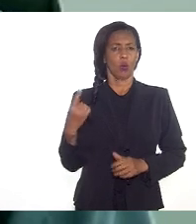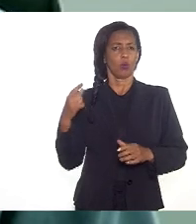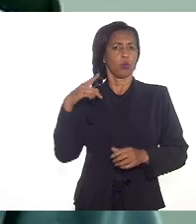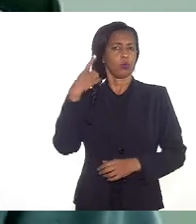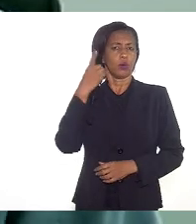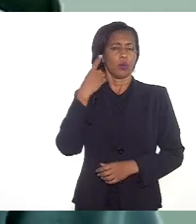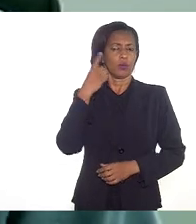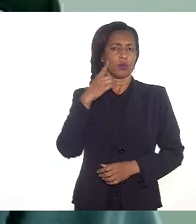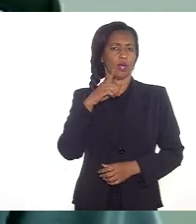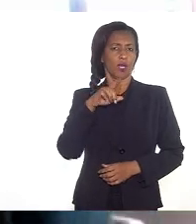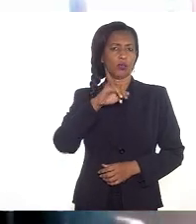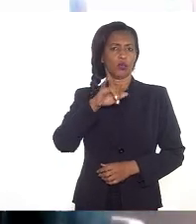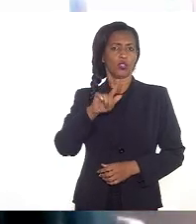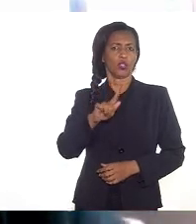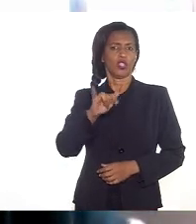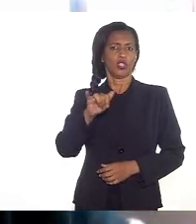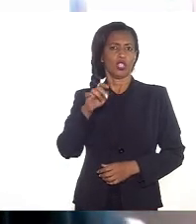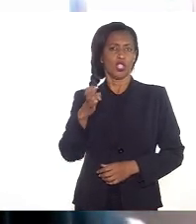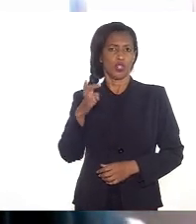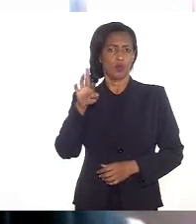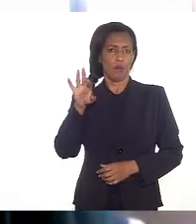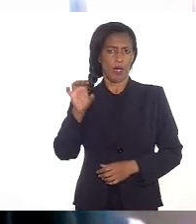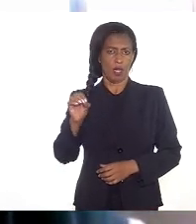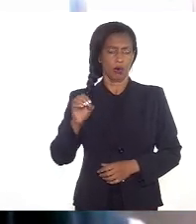Palmares. Isso, e lembra.